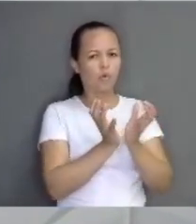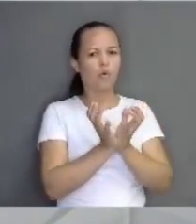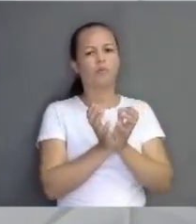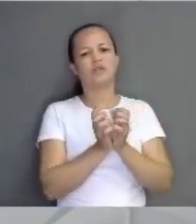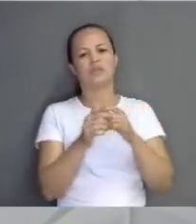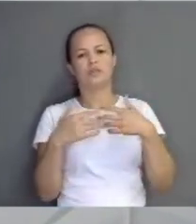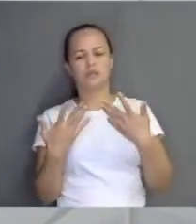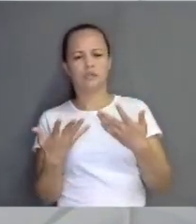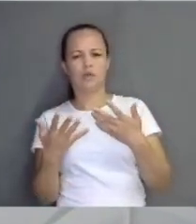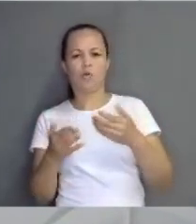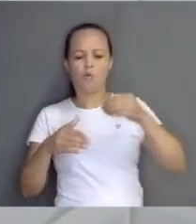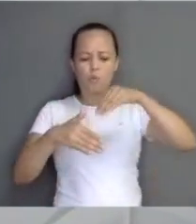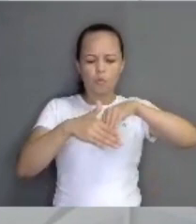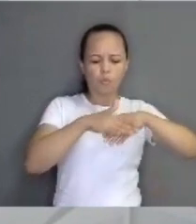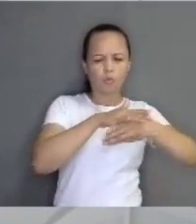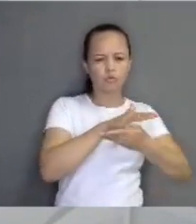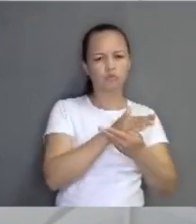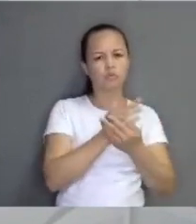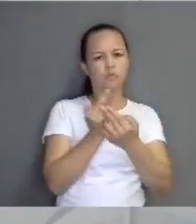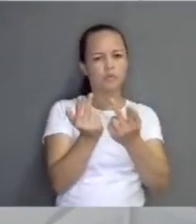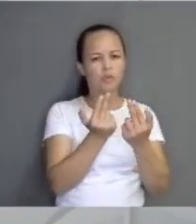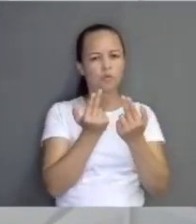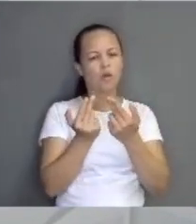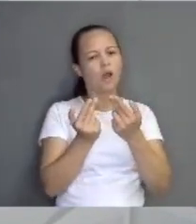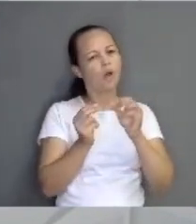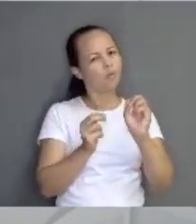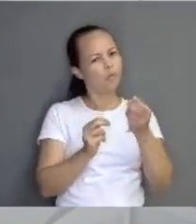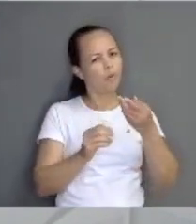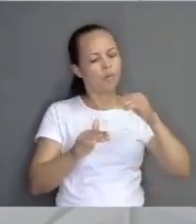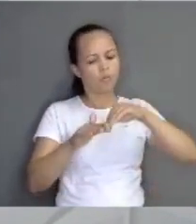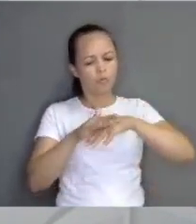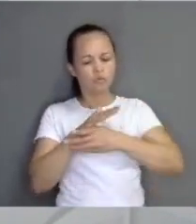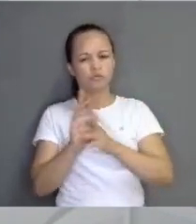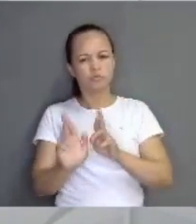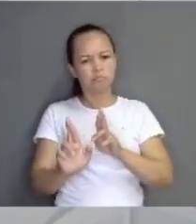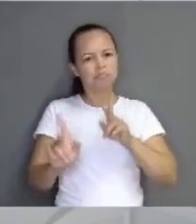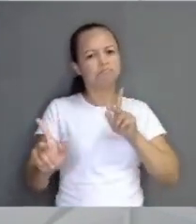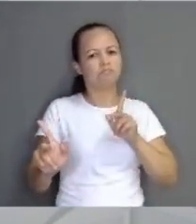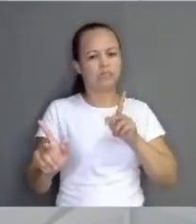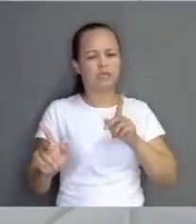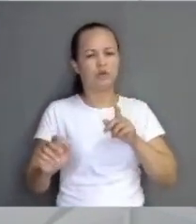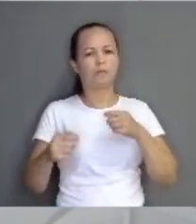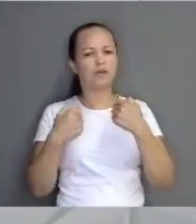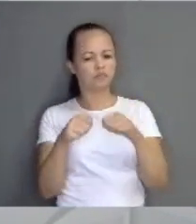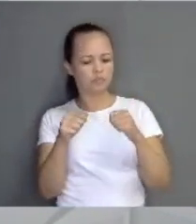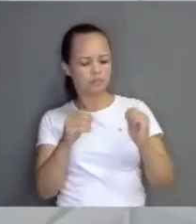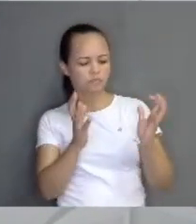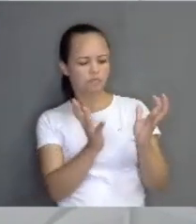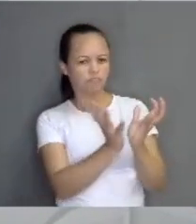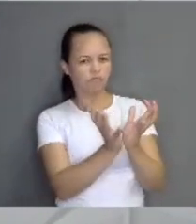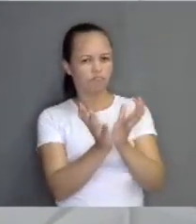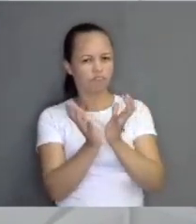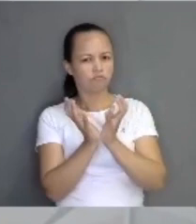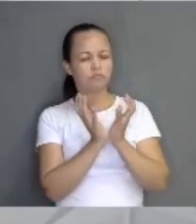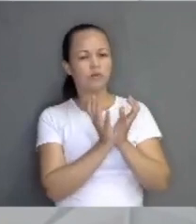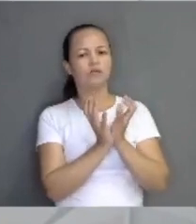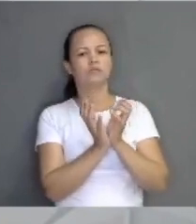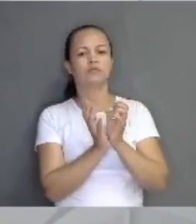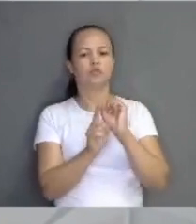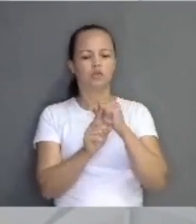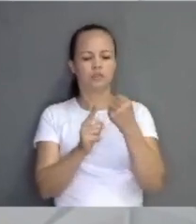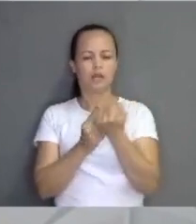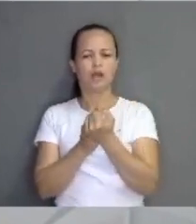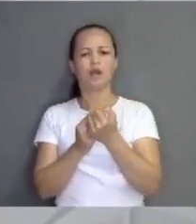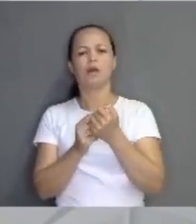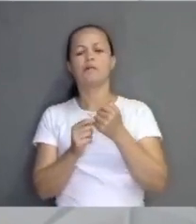costumes diferentes, mas precisamos nos engajar em algum tipo de grupo social. Até também para aprender o que